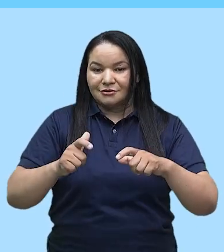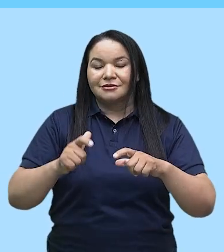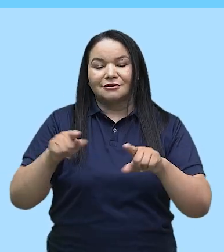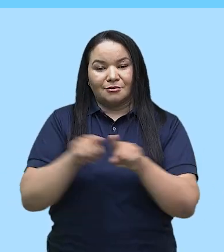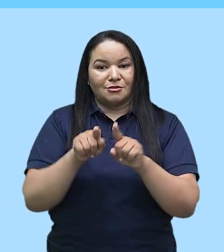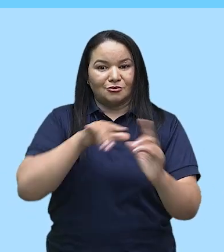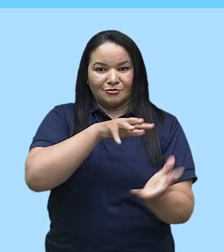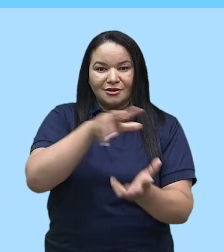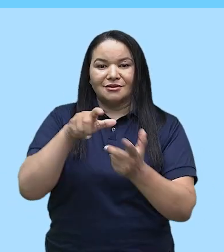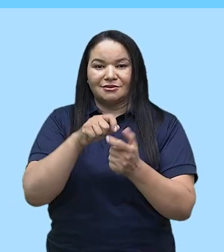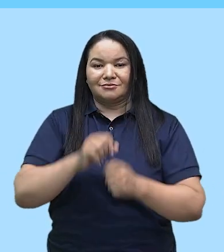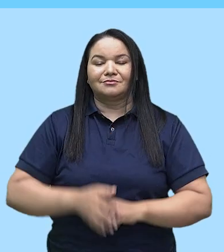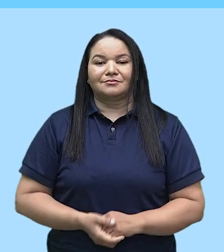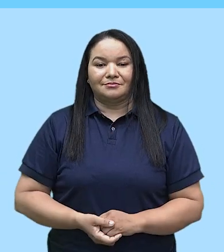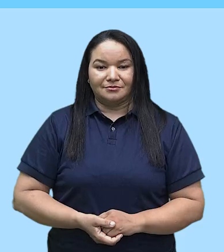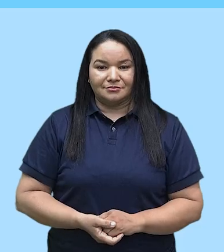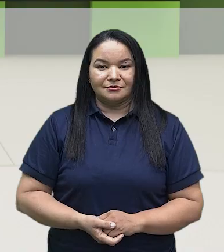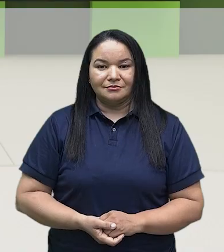globais.